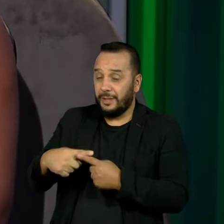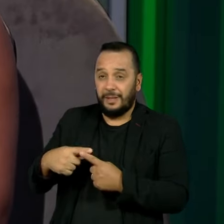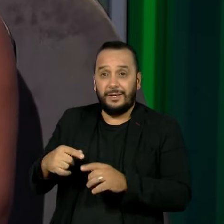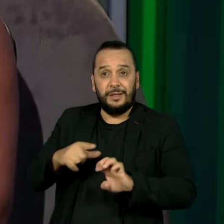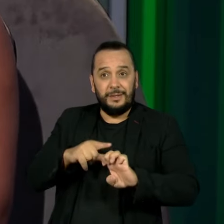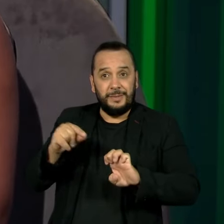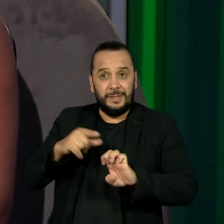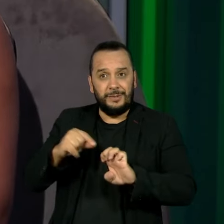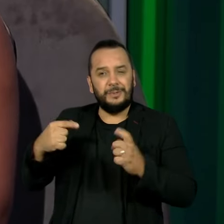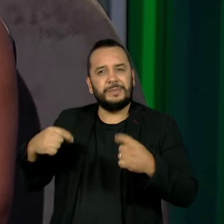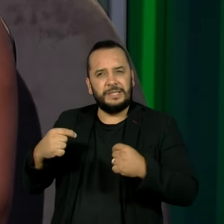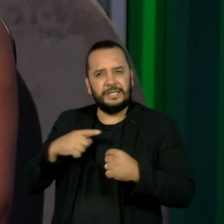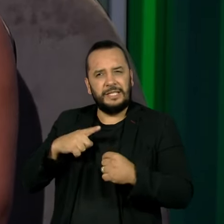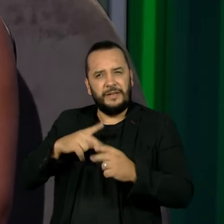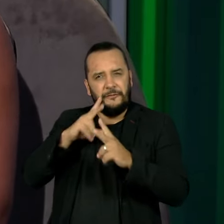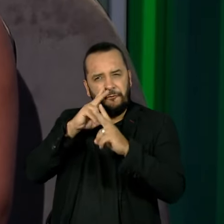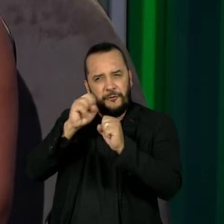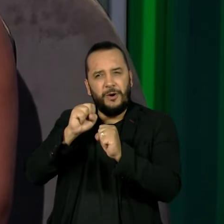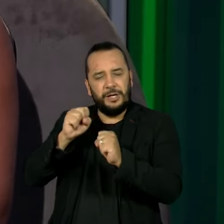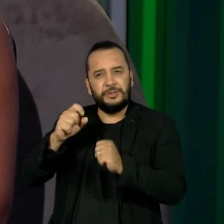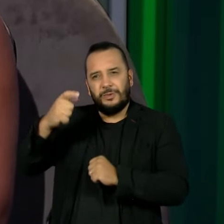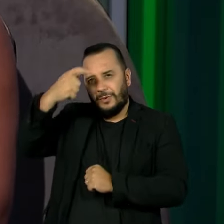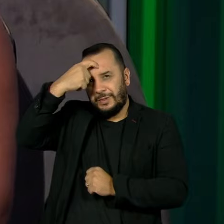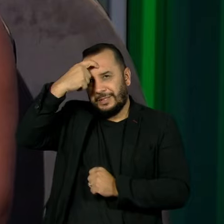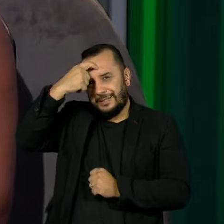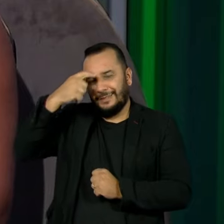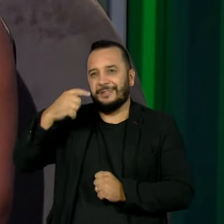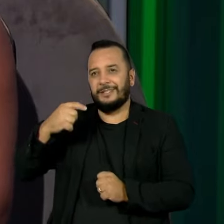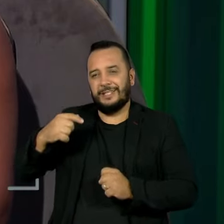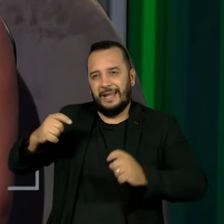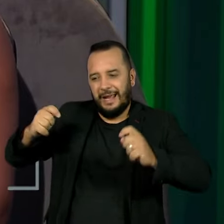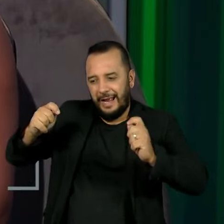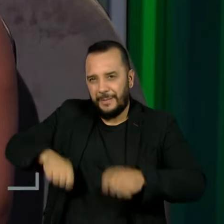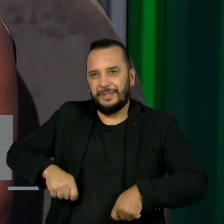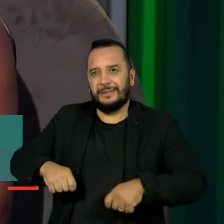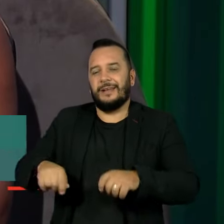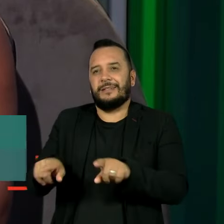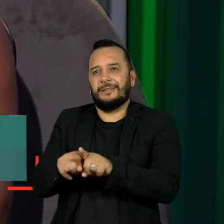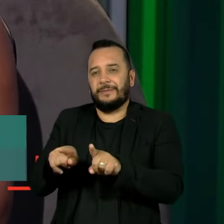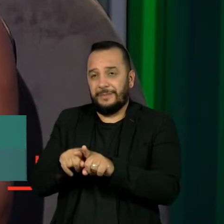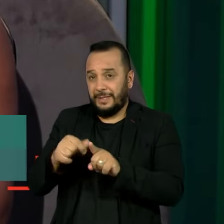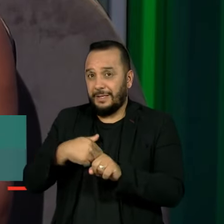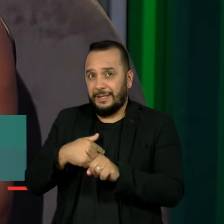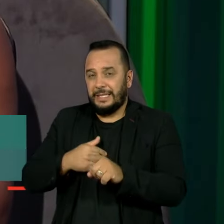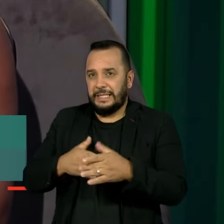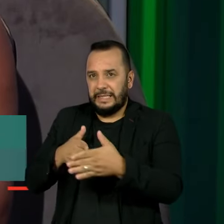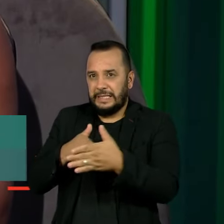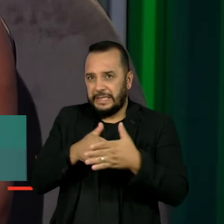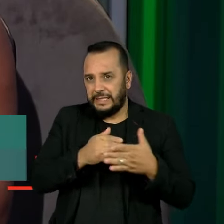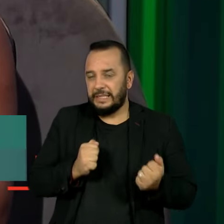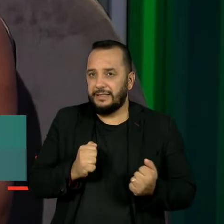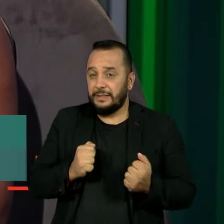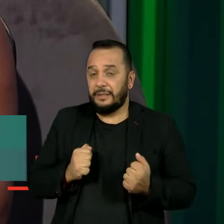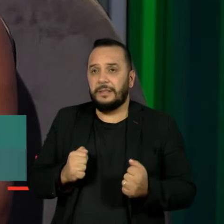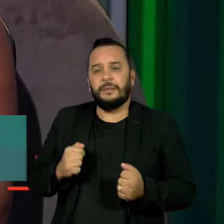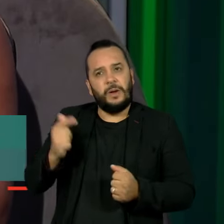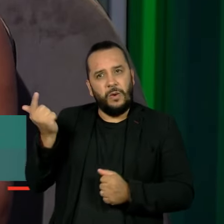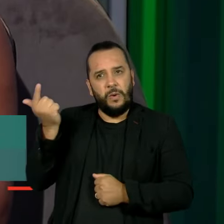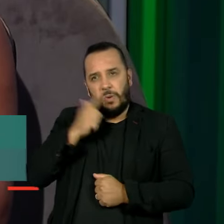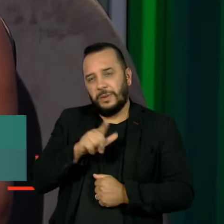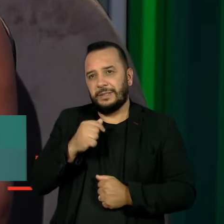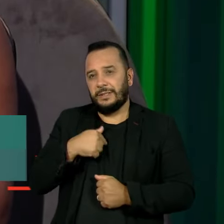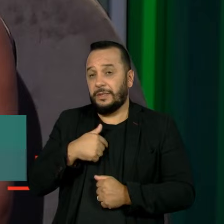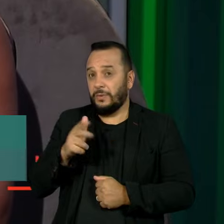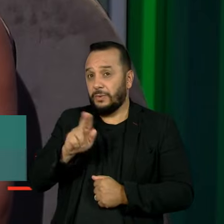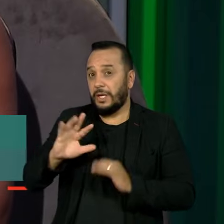gente precisa estar muito fortalecido e ciente das nossas capacidades, das nossas fortalezas, das nossas limitações, até para conseguir usar